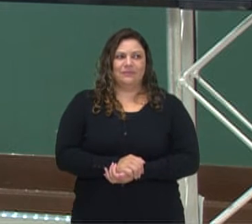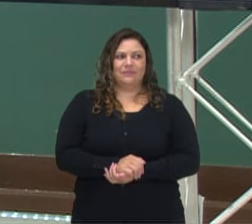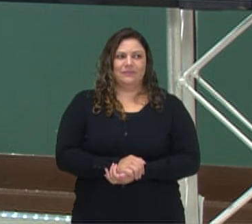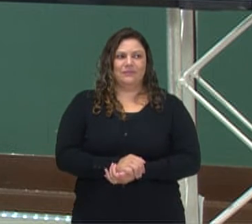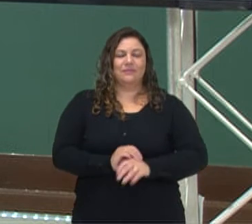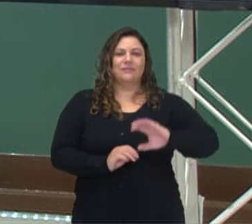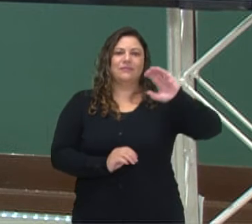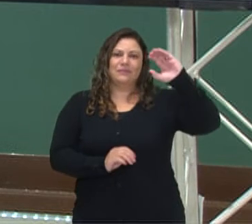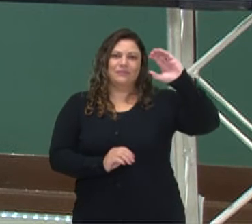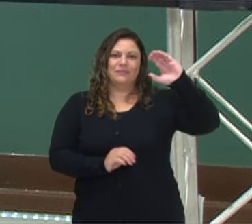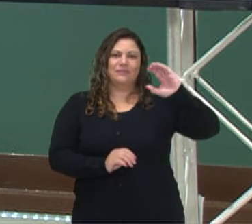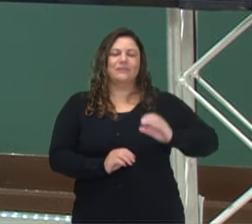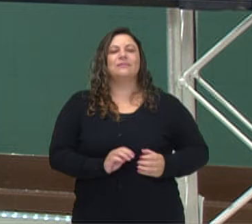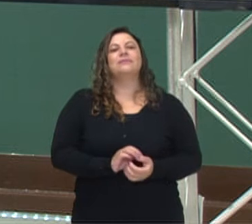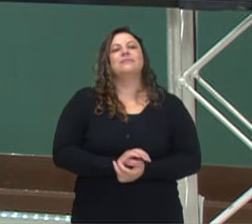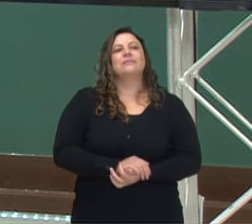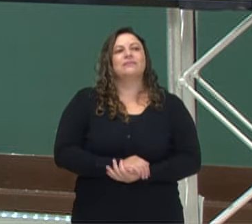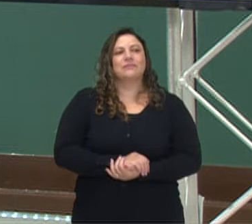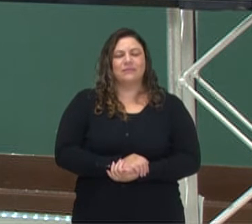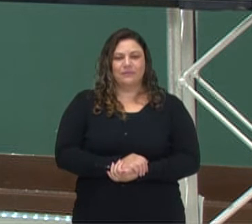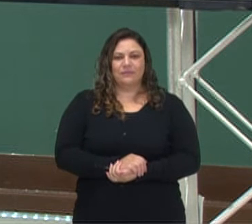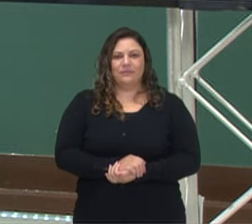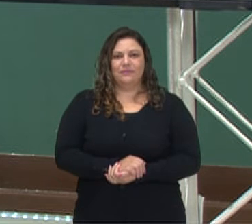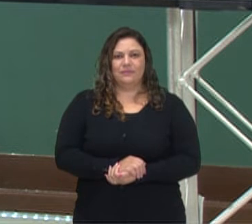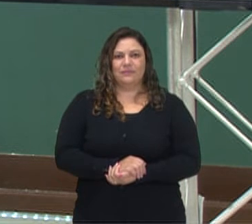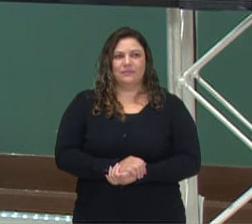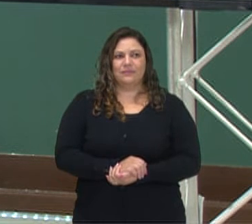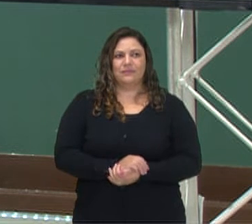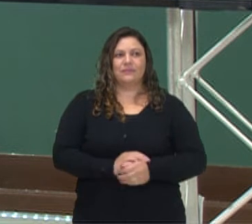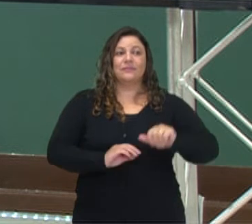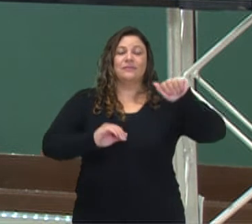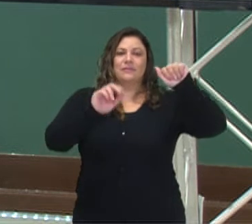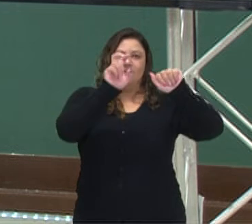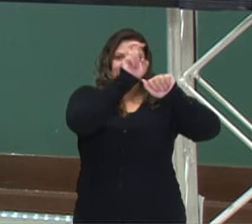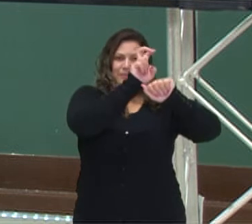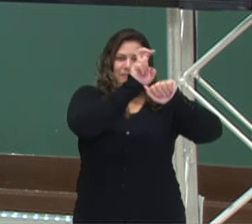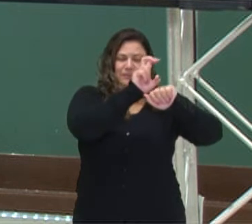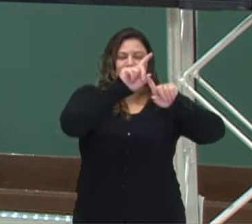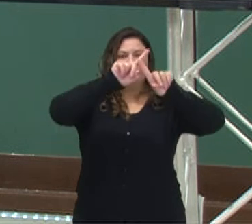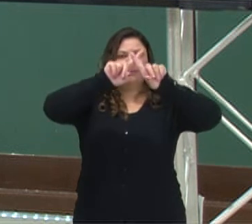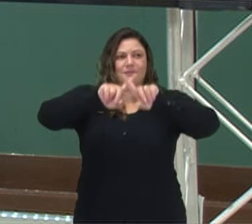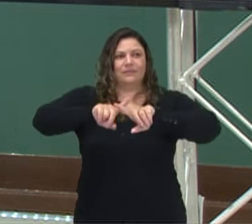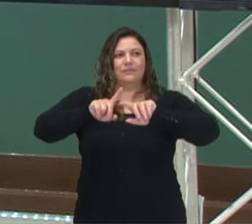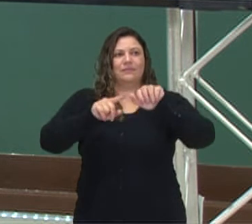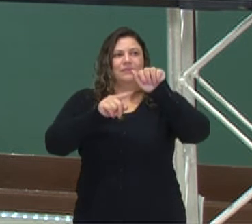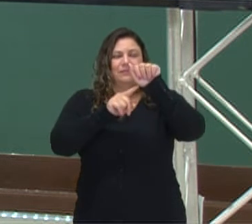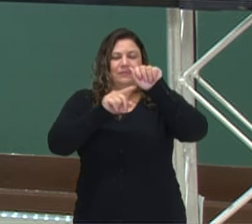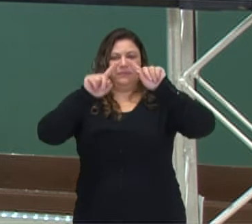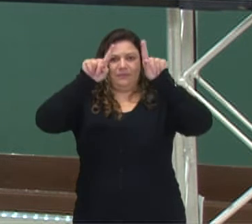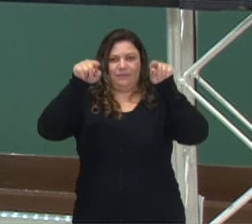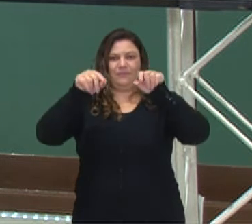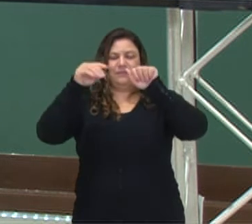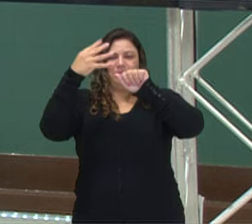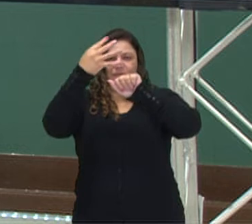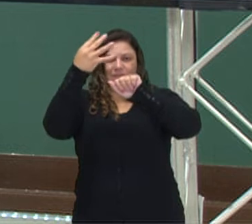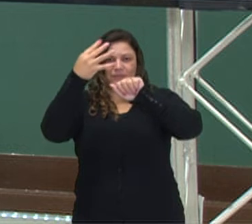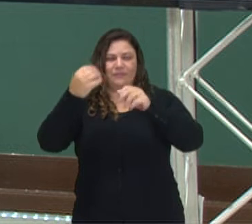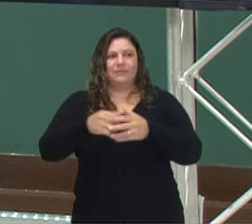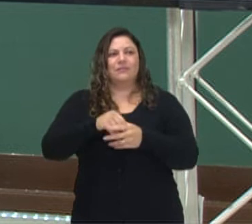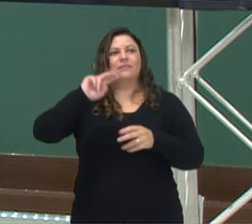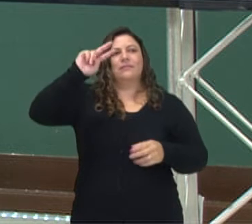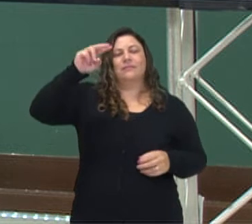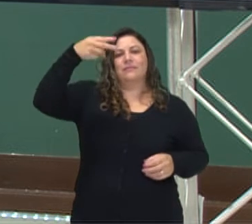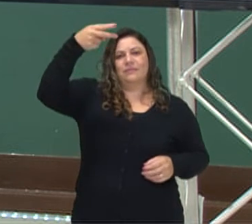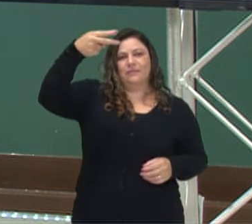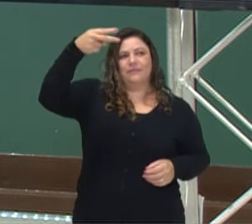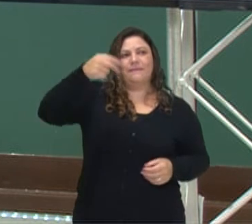Letra C. A elevado à quinta vezes A quarta elevado ao quadrado vezes A